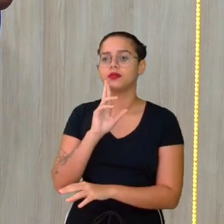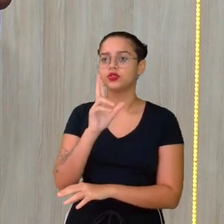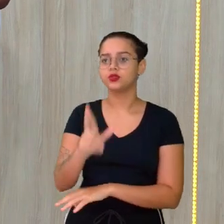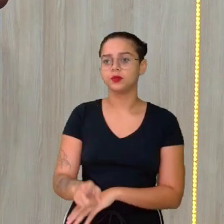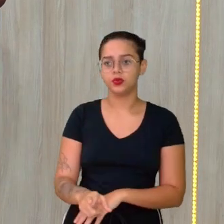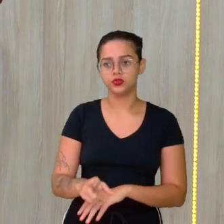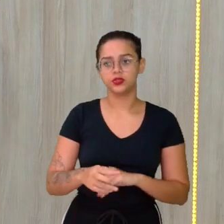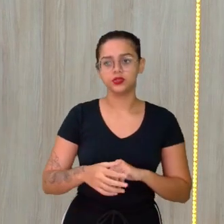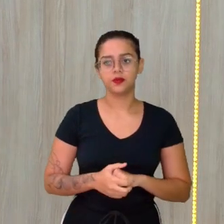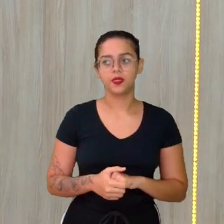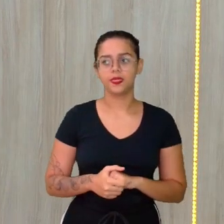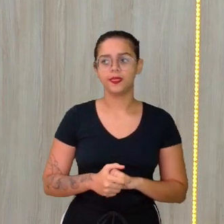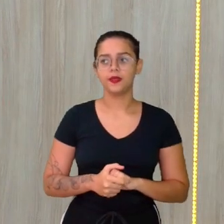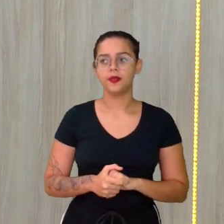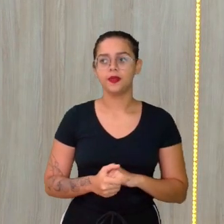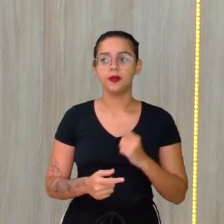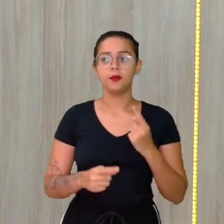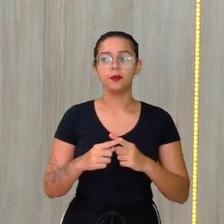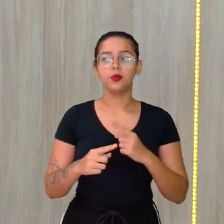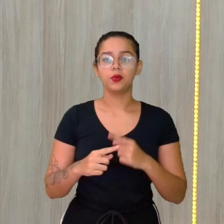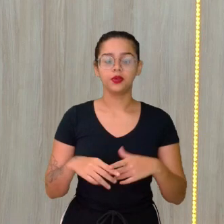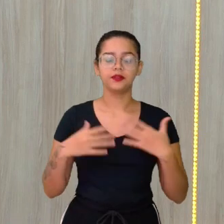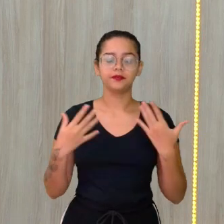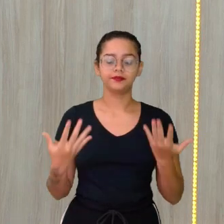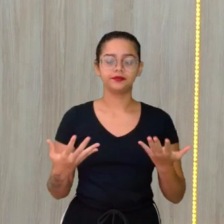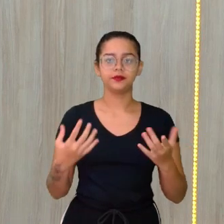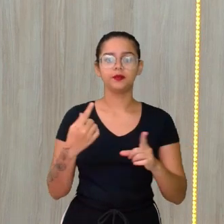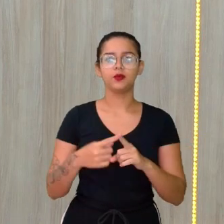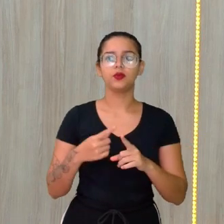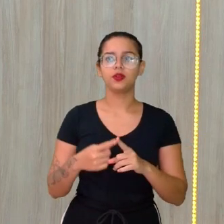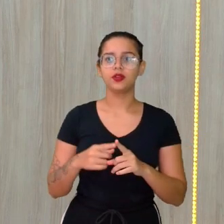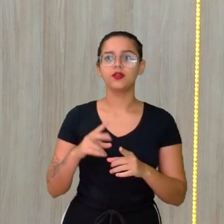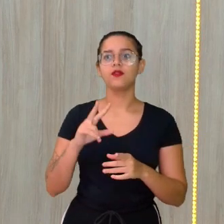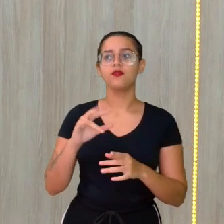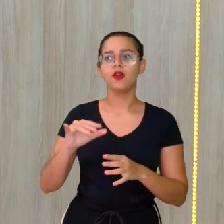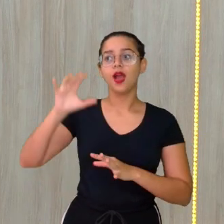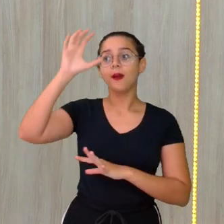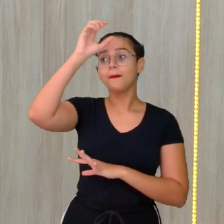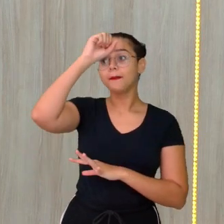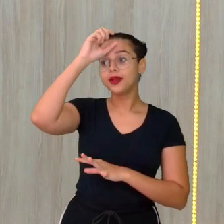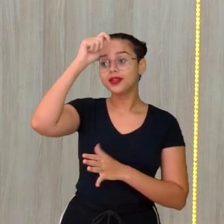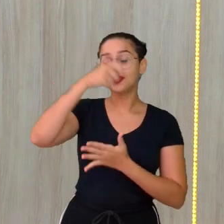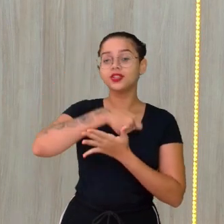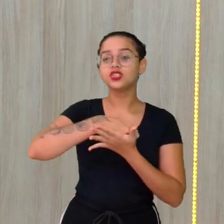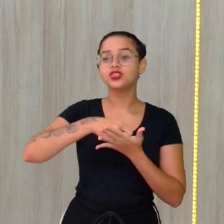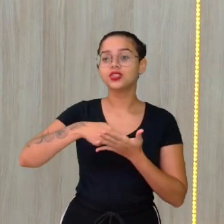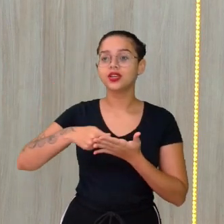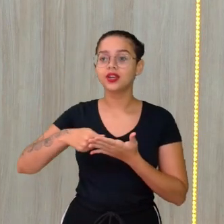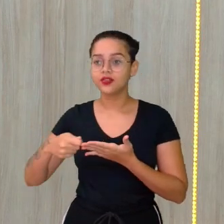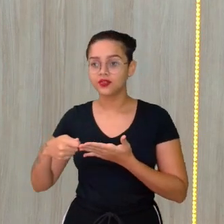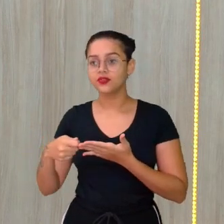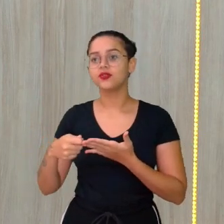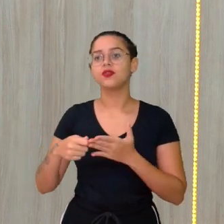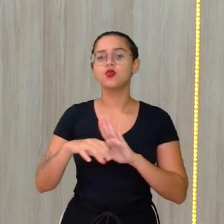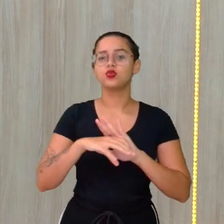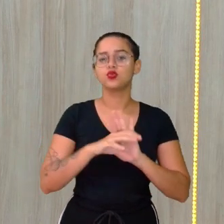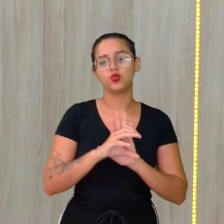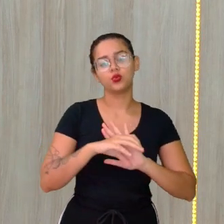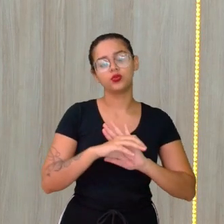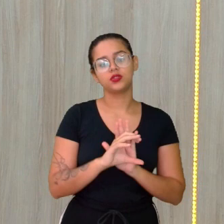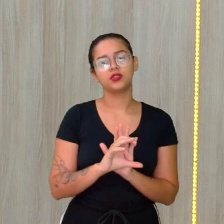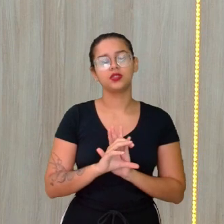atividade. Por quê? Porque a gente vai aprender a escrever os